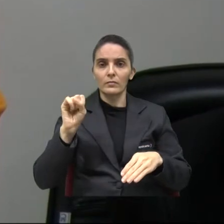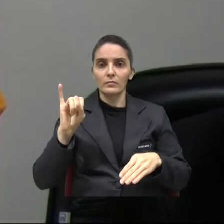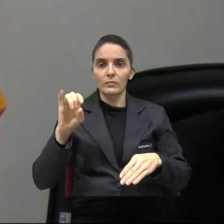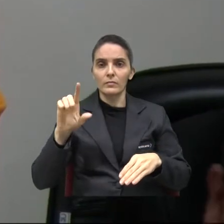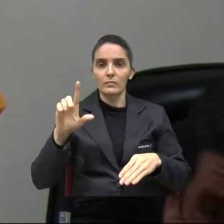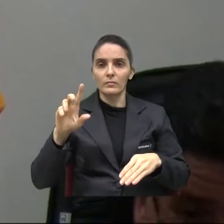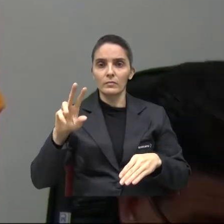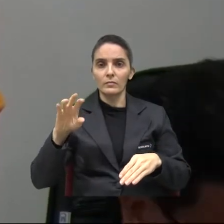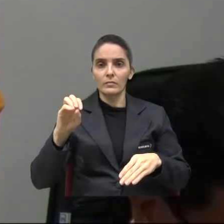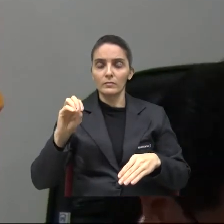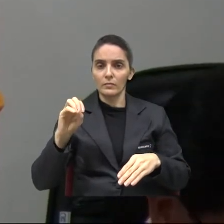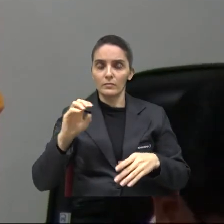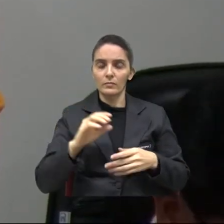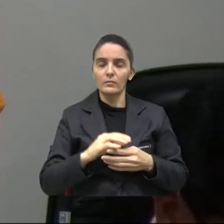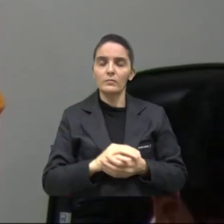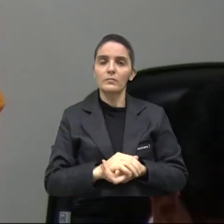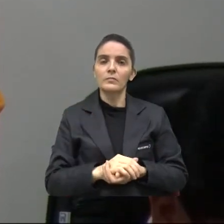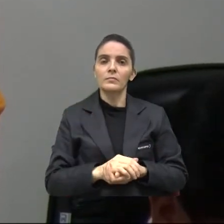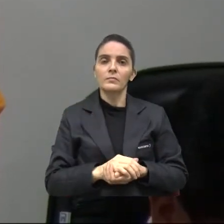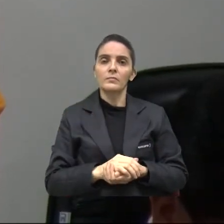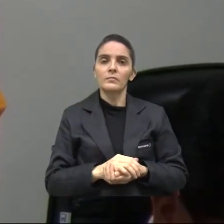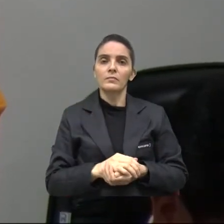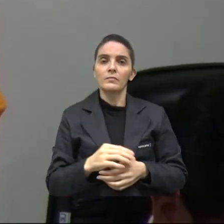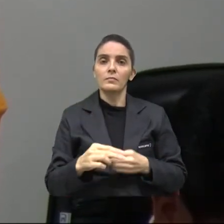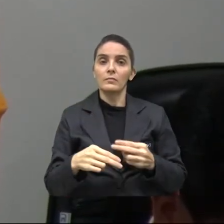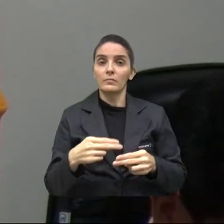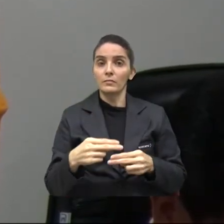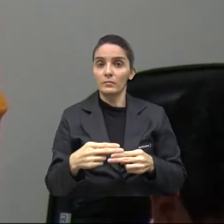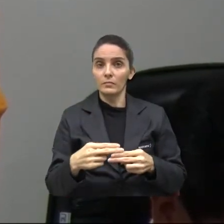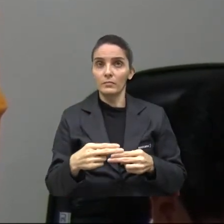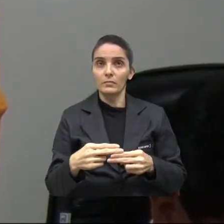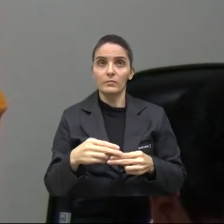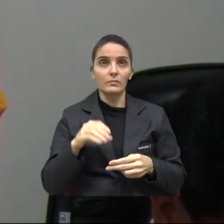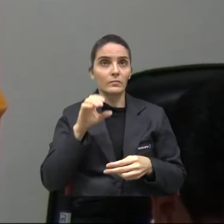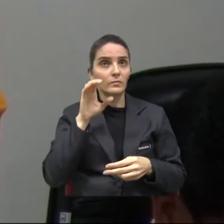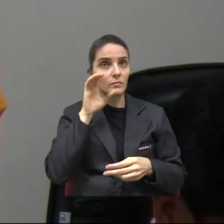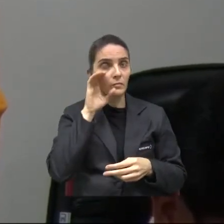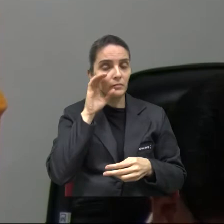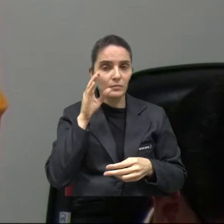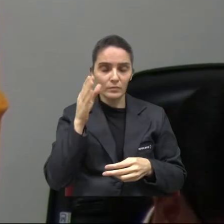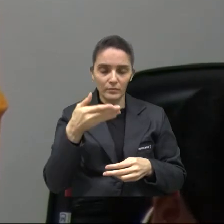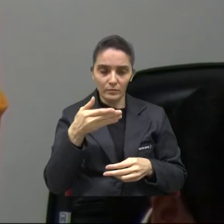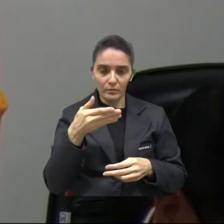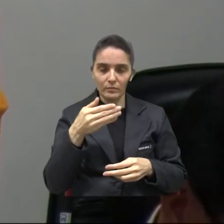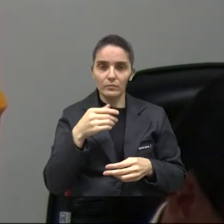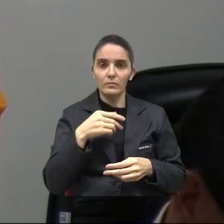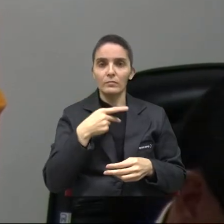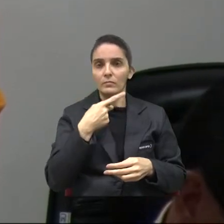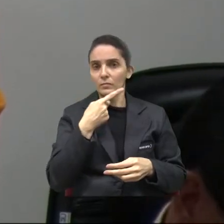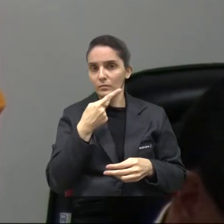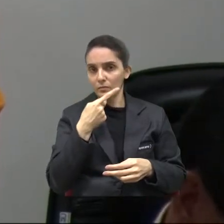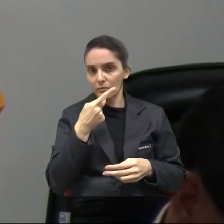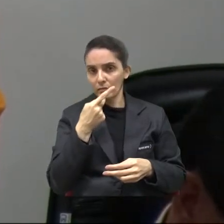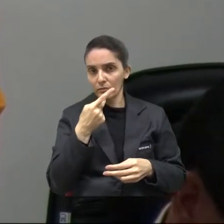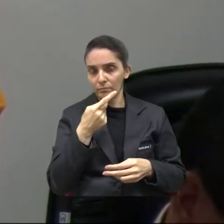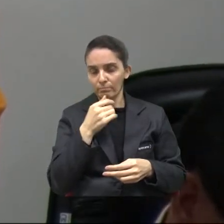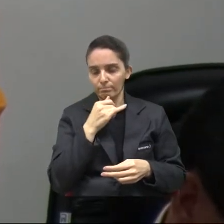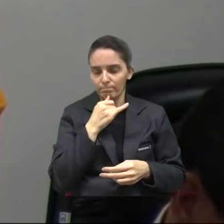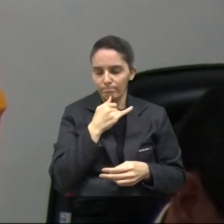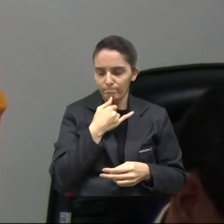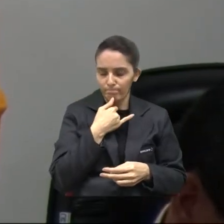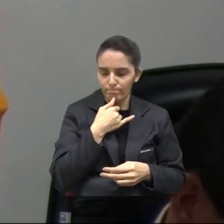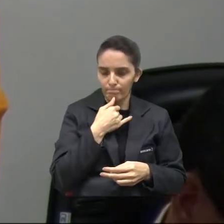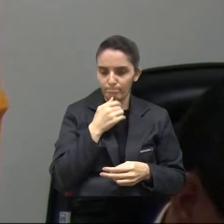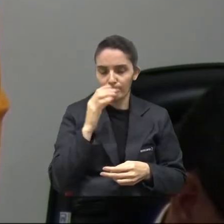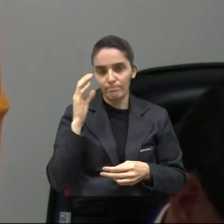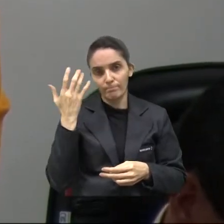né? Então, eu pego esse microfone para dizer que lamento o que aconteceu,